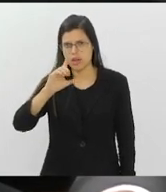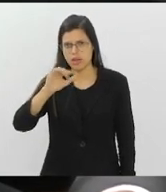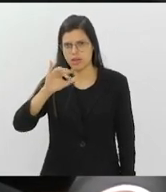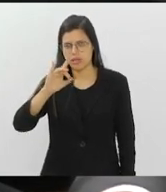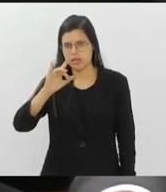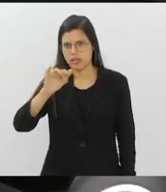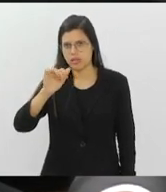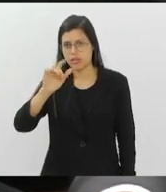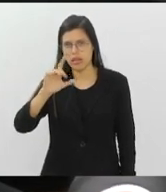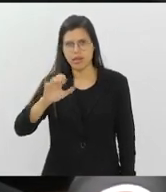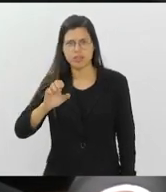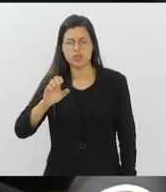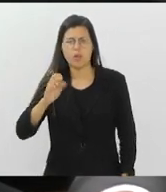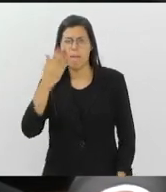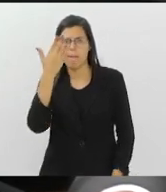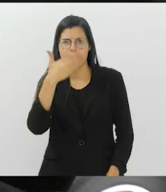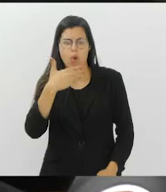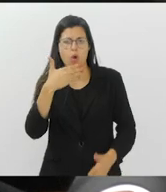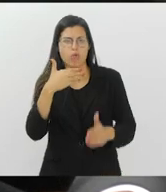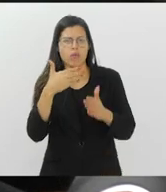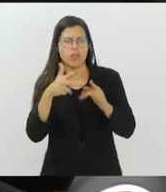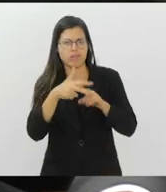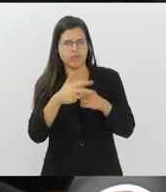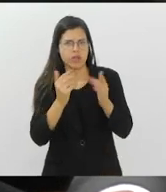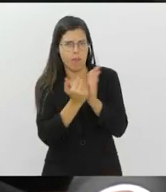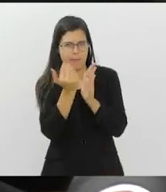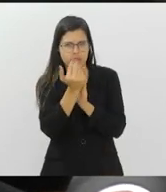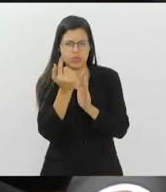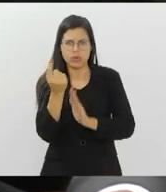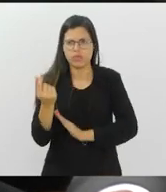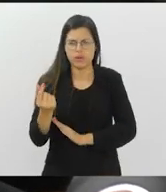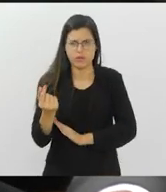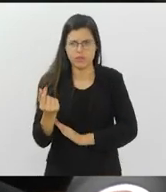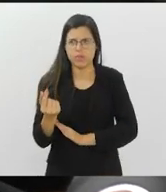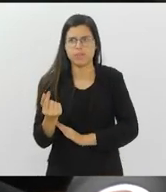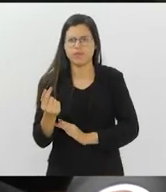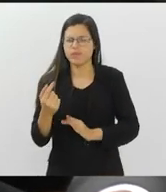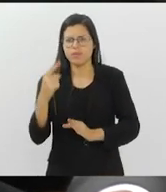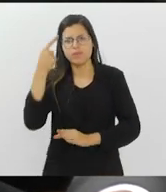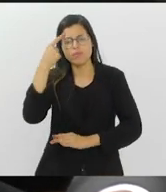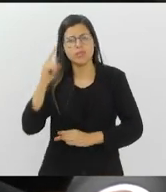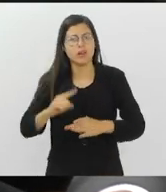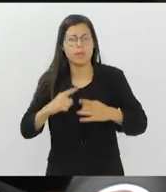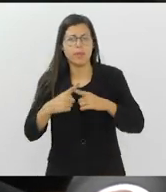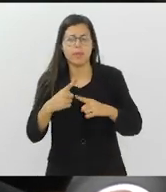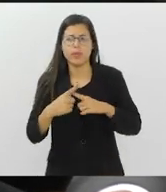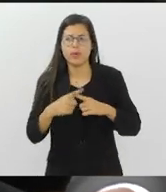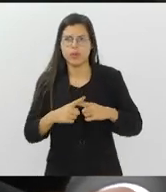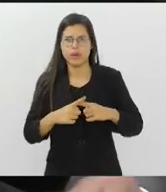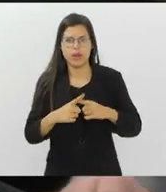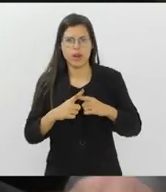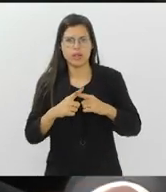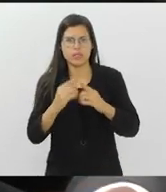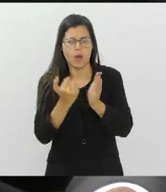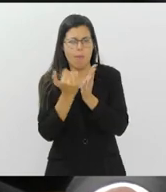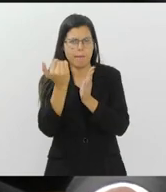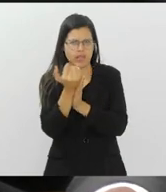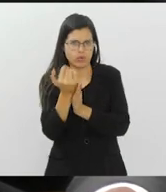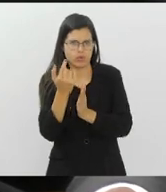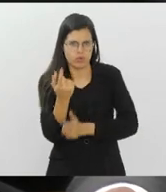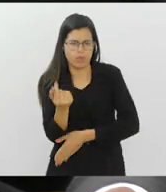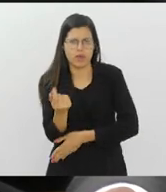95%? Ninguém nunca mostrou. A gente não vê. A gente não sabe. Por que esses reajustes? É claro que esses reajustes são uma